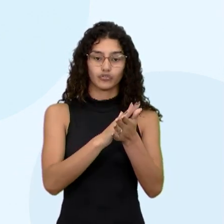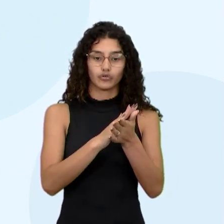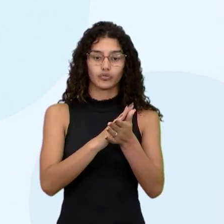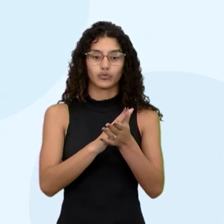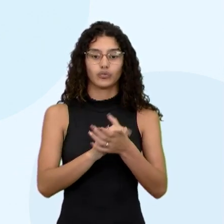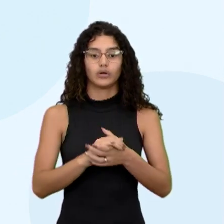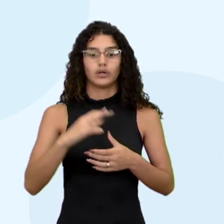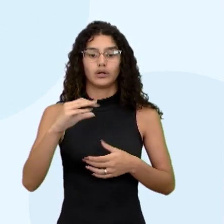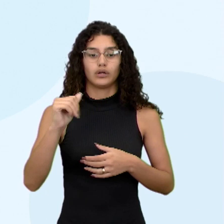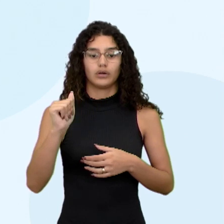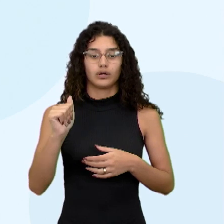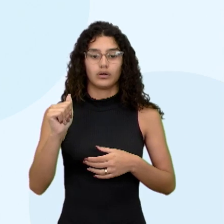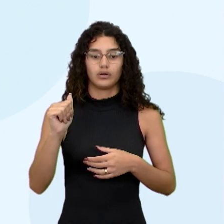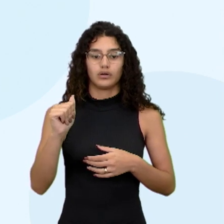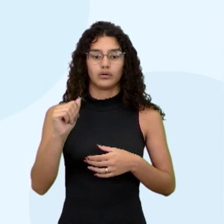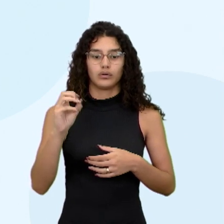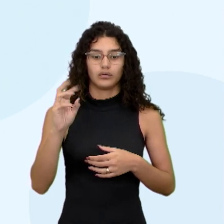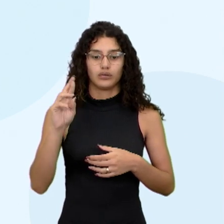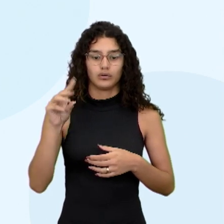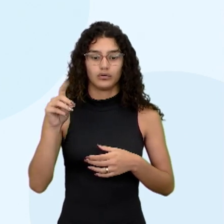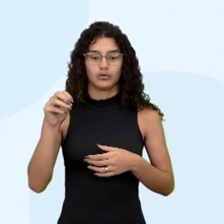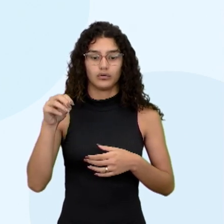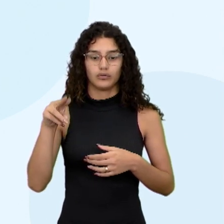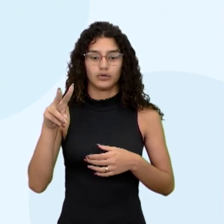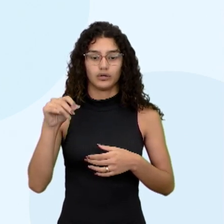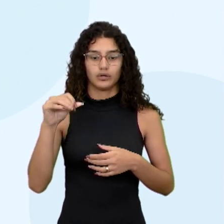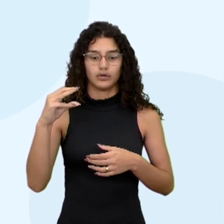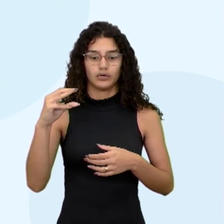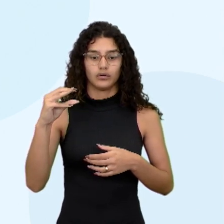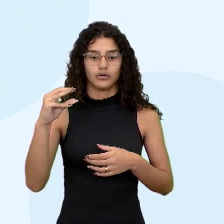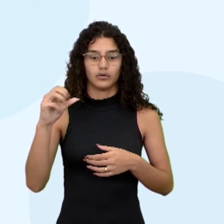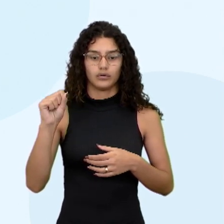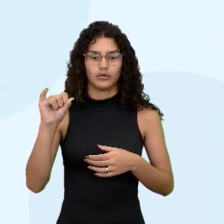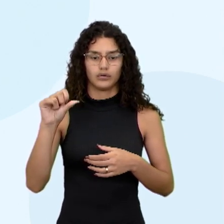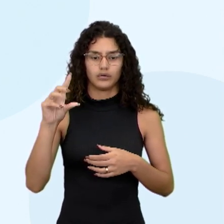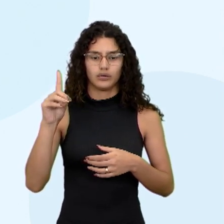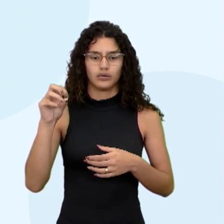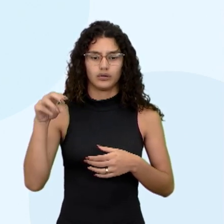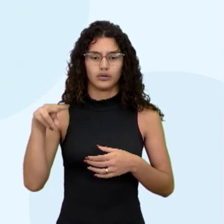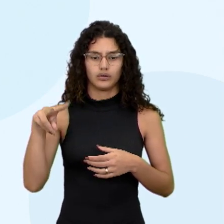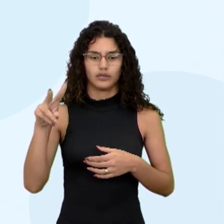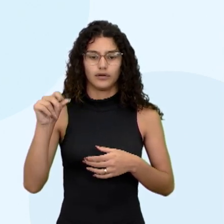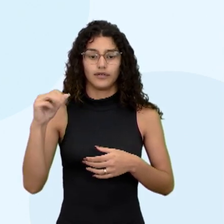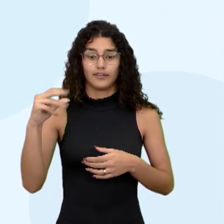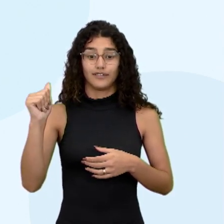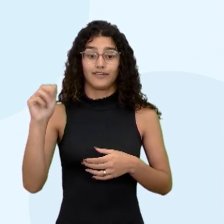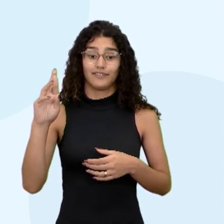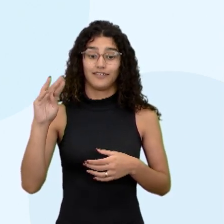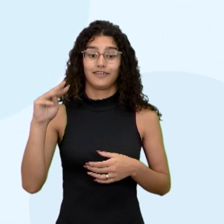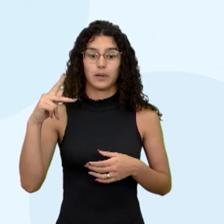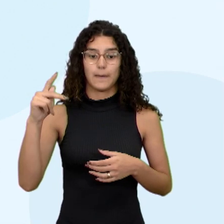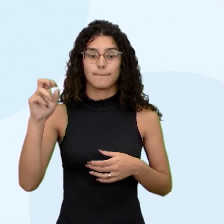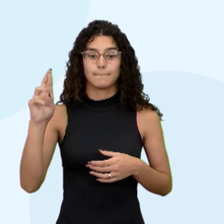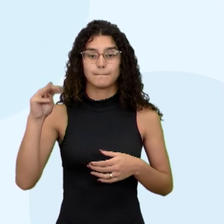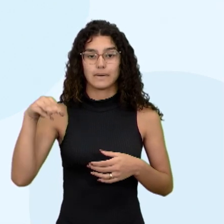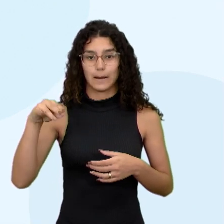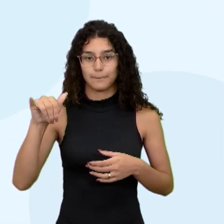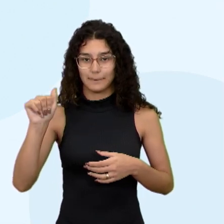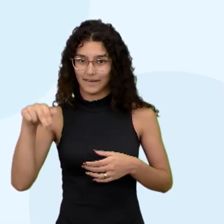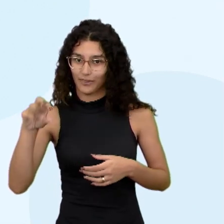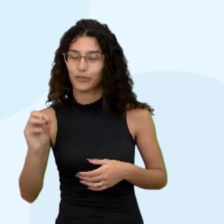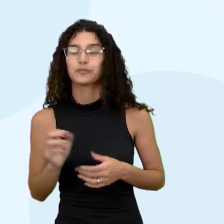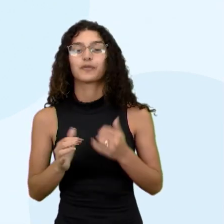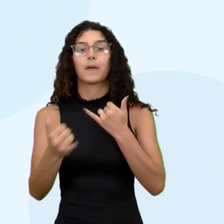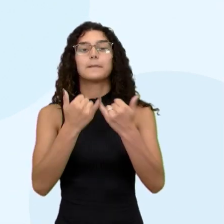Cambriano, Ordoviciano, Siluriano, Devoniano, Carbonífero e Permiano, né?